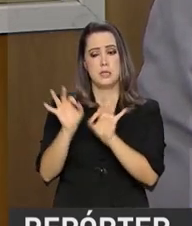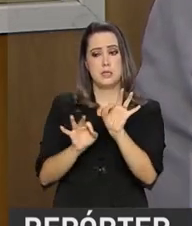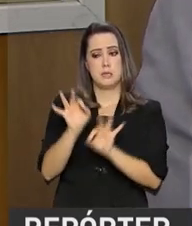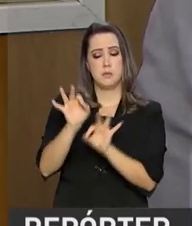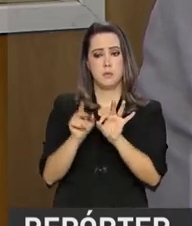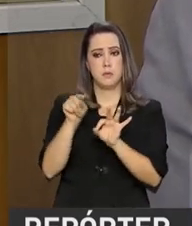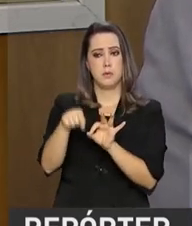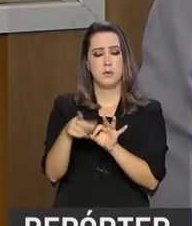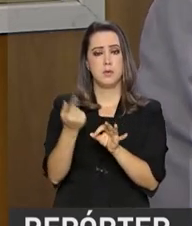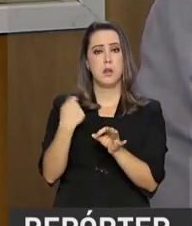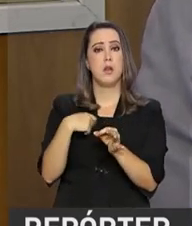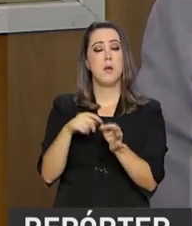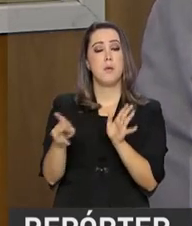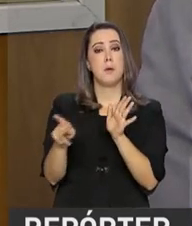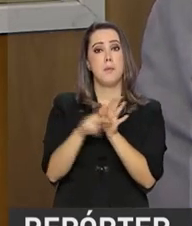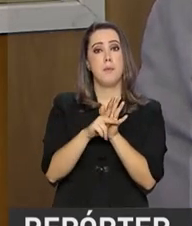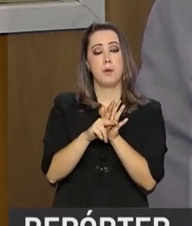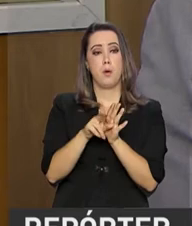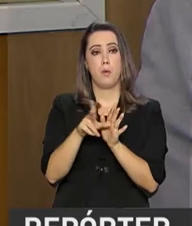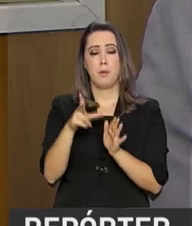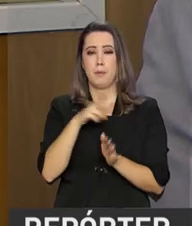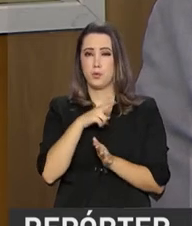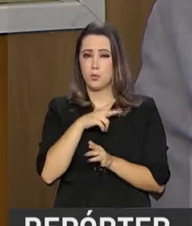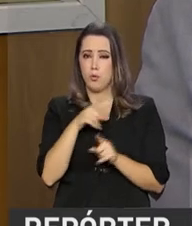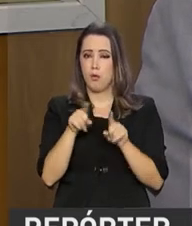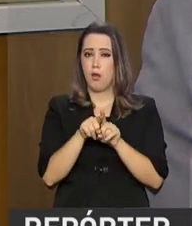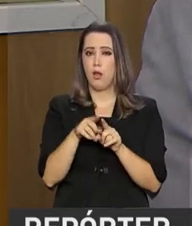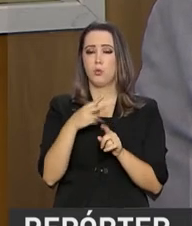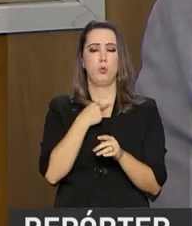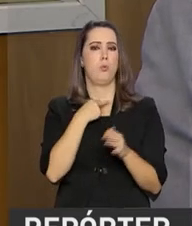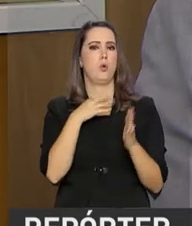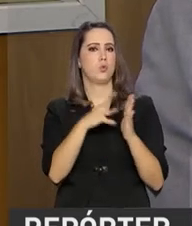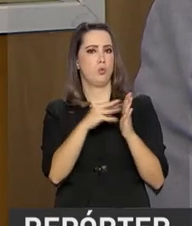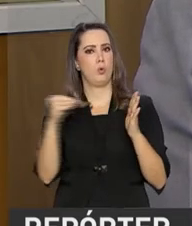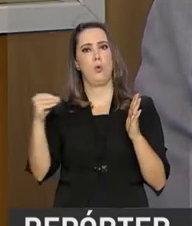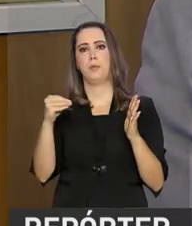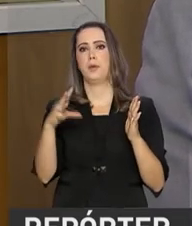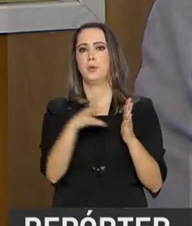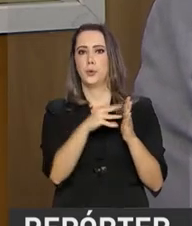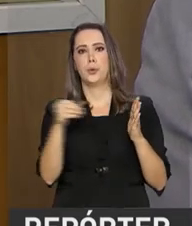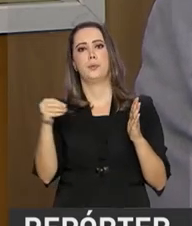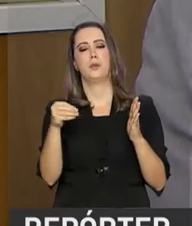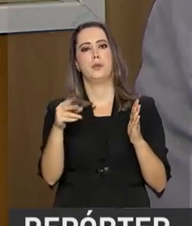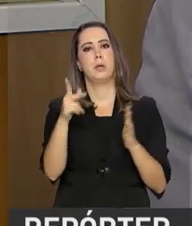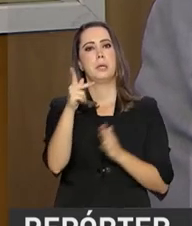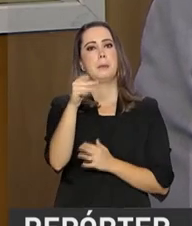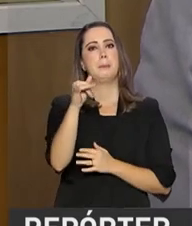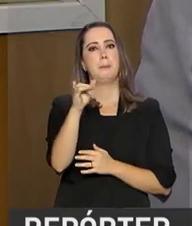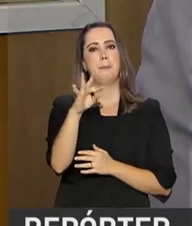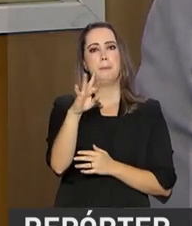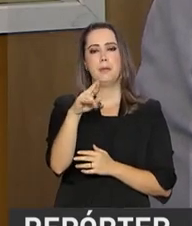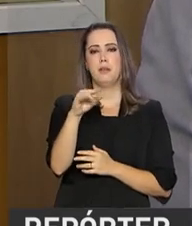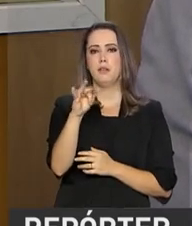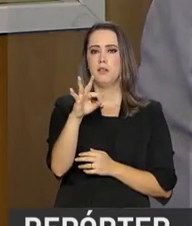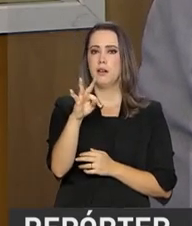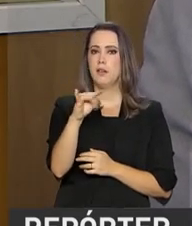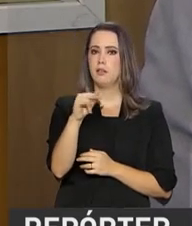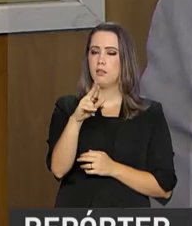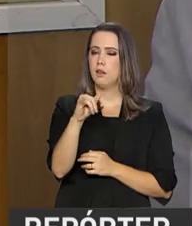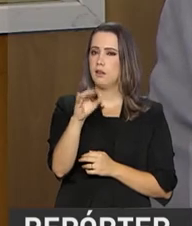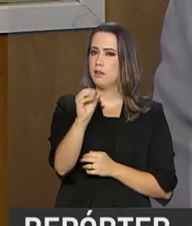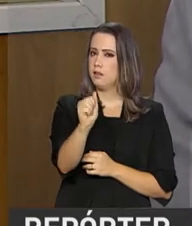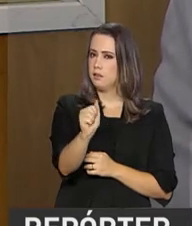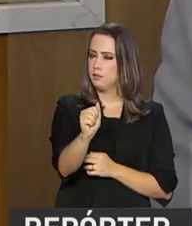realizado no combate à pirataria a idéia é sermos implacáveis nessa luta porque a pirataria ela